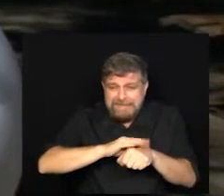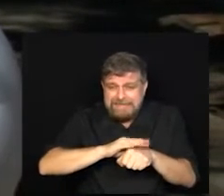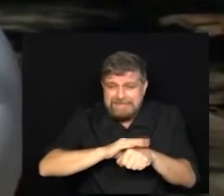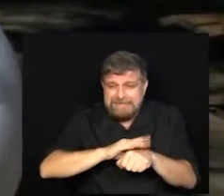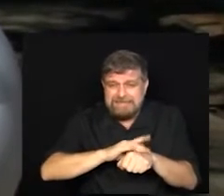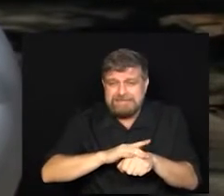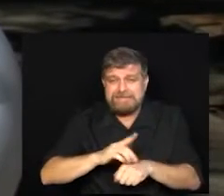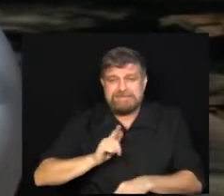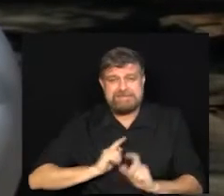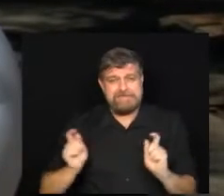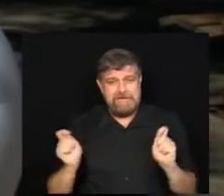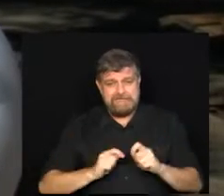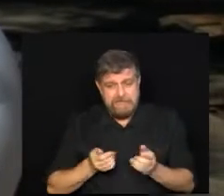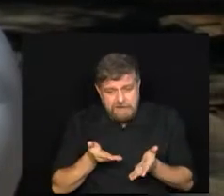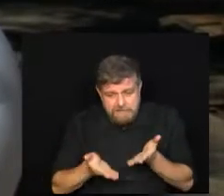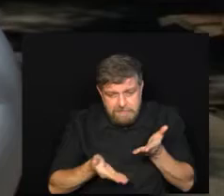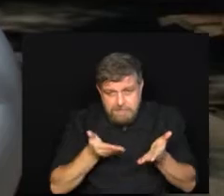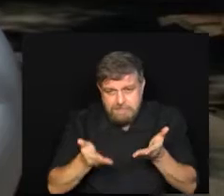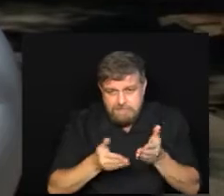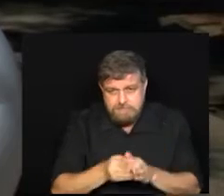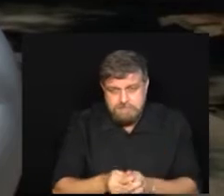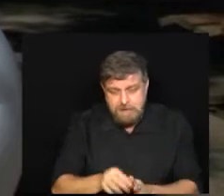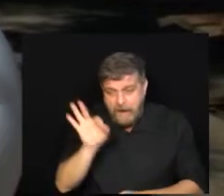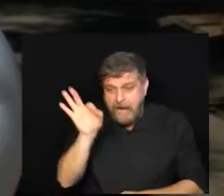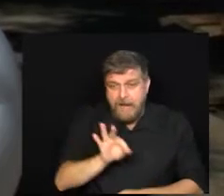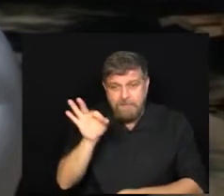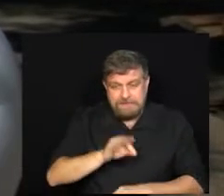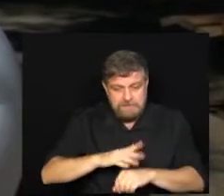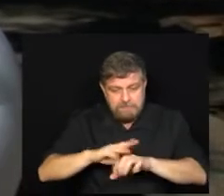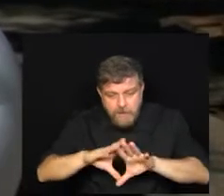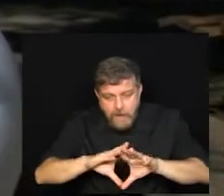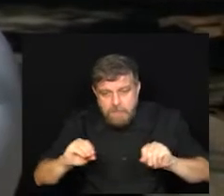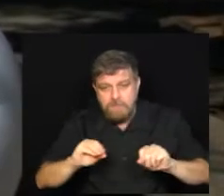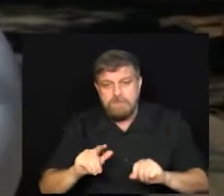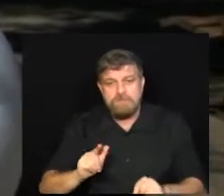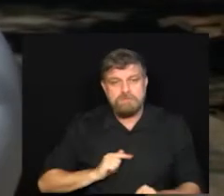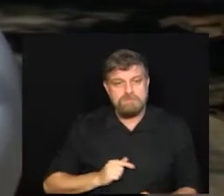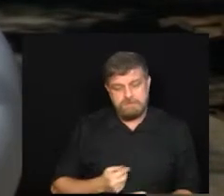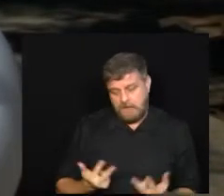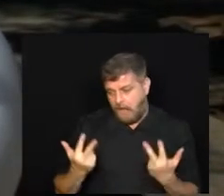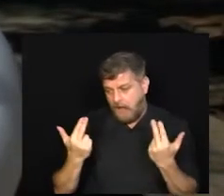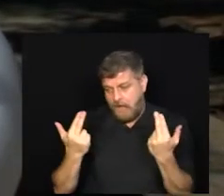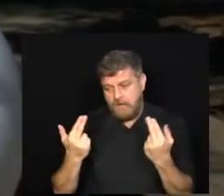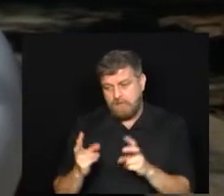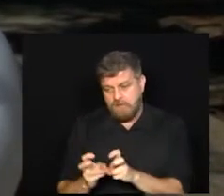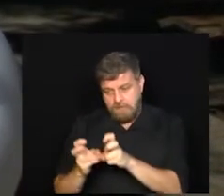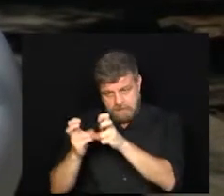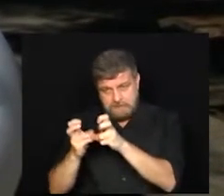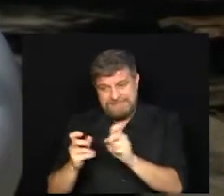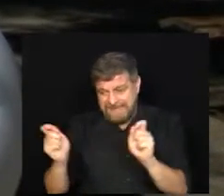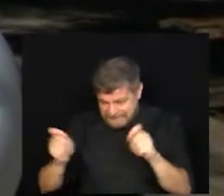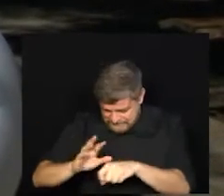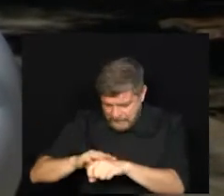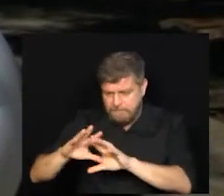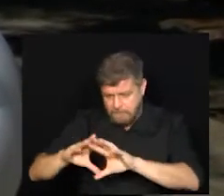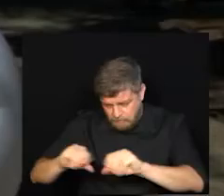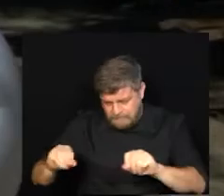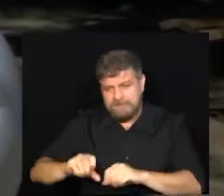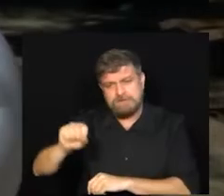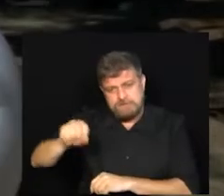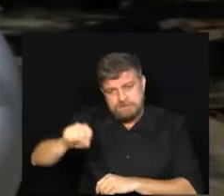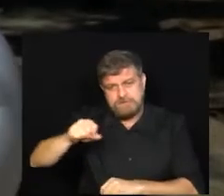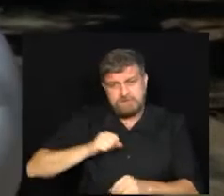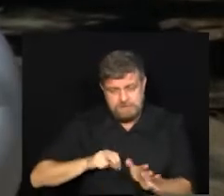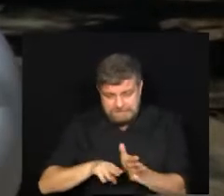doença tem chances de cura muito altas. E a leucemia não é diferente disso em relação a outros tumores. E o diagnóstico precoce,